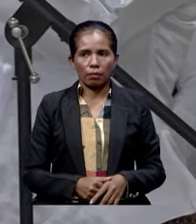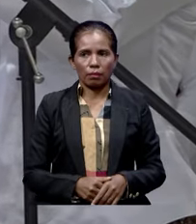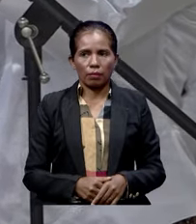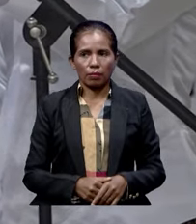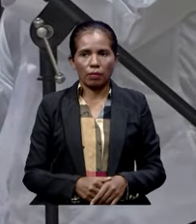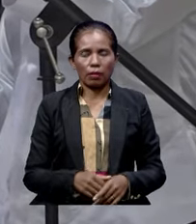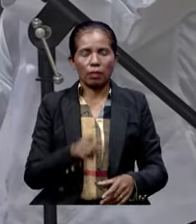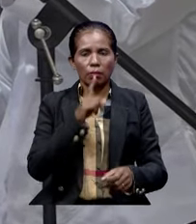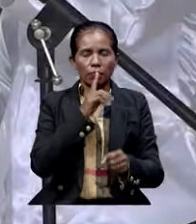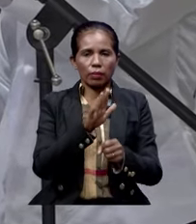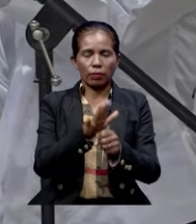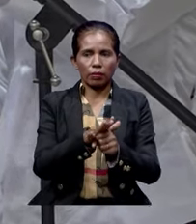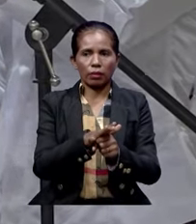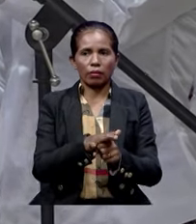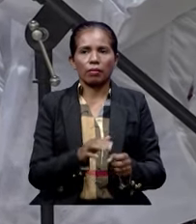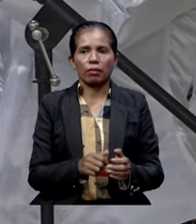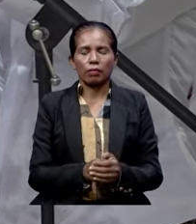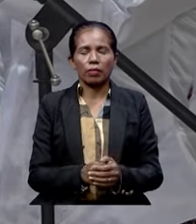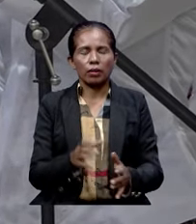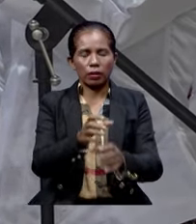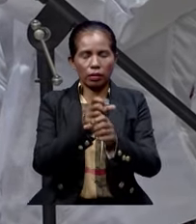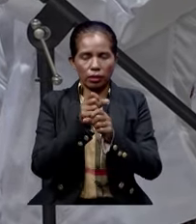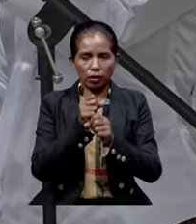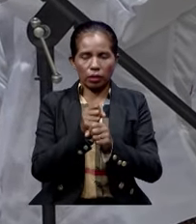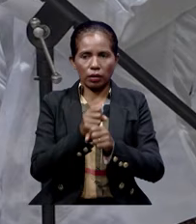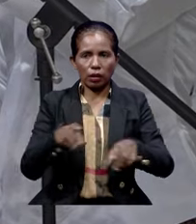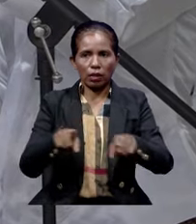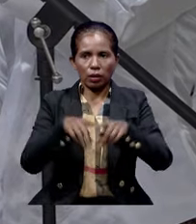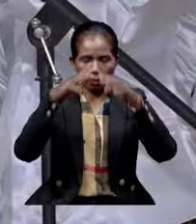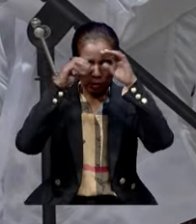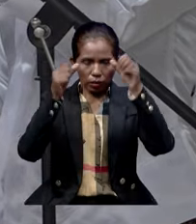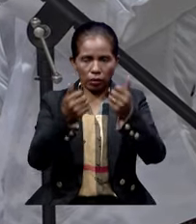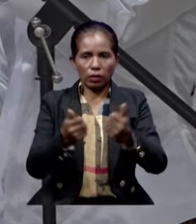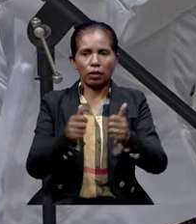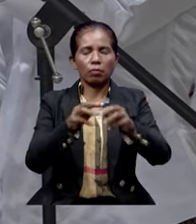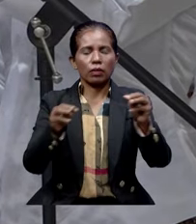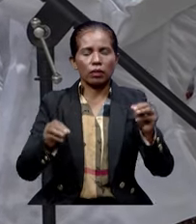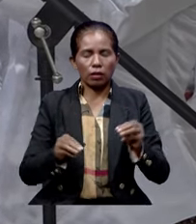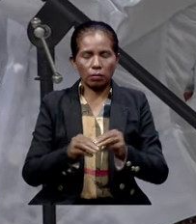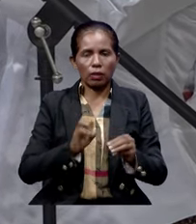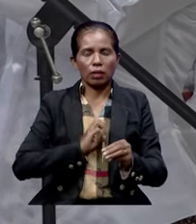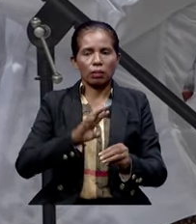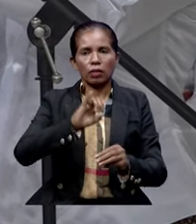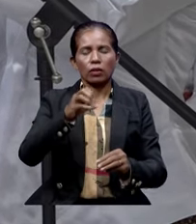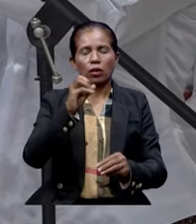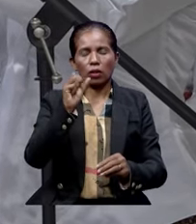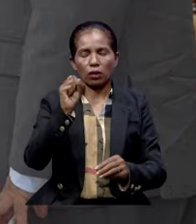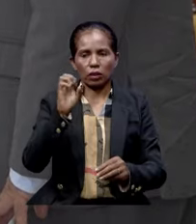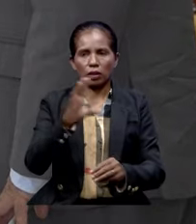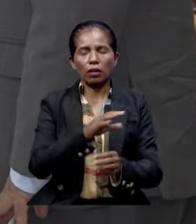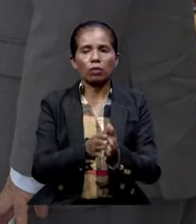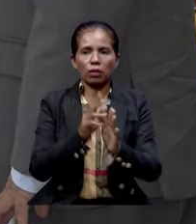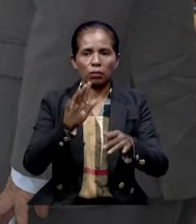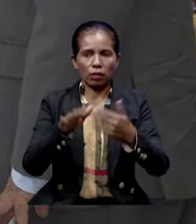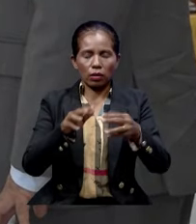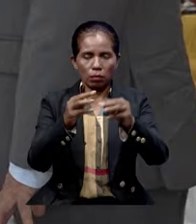Compromisso da honra. A foi em cima posse no dar presidente da autoridade do município Armeira, José Martinho da Costa Soares, cuja entidade solto